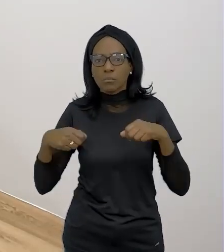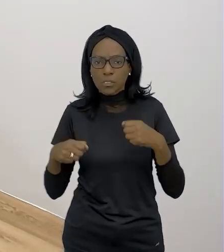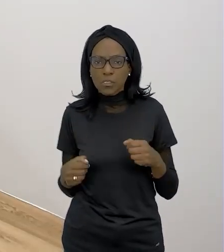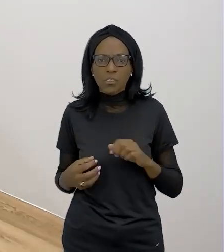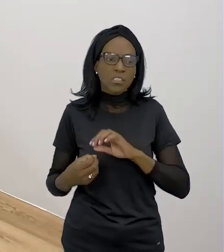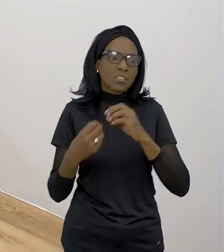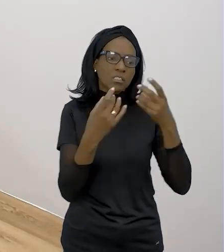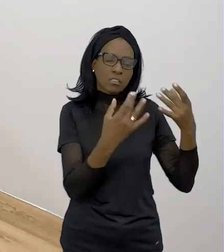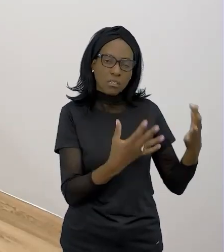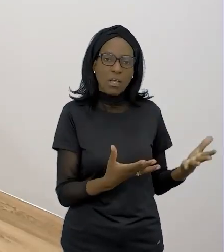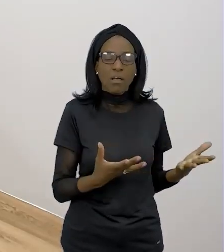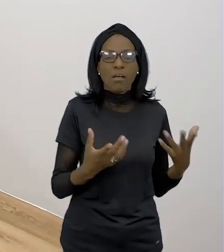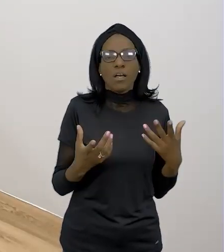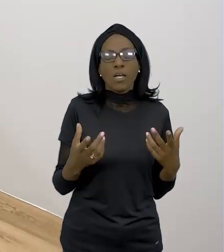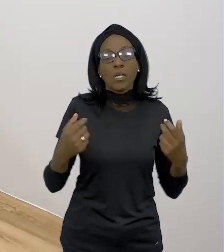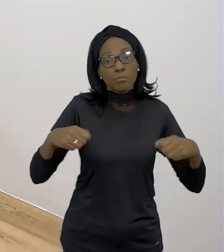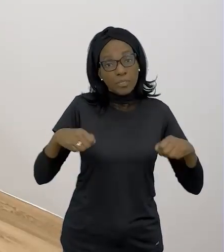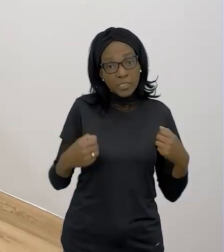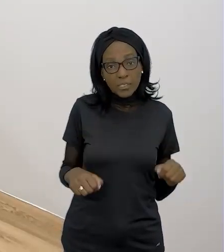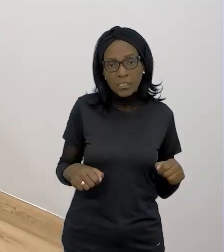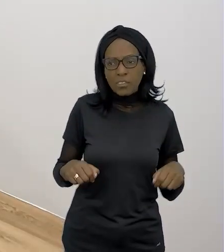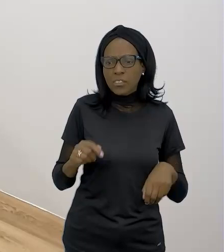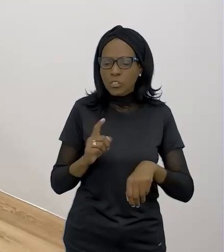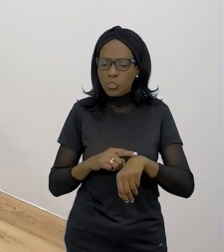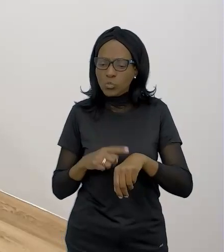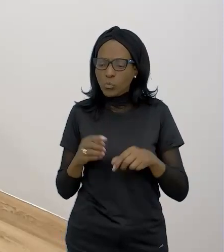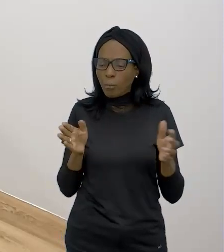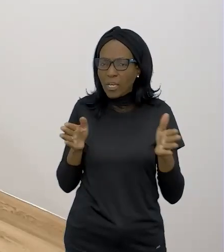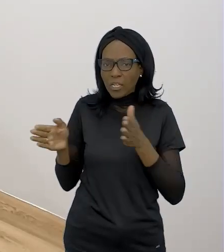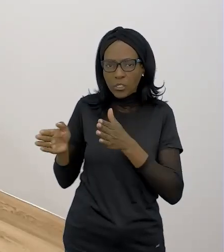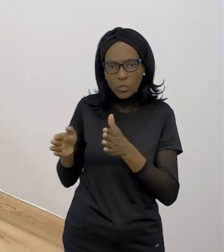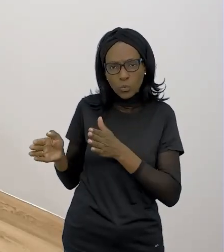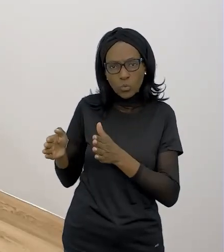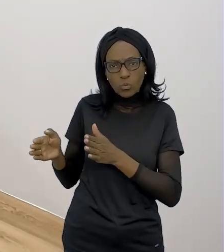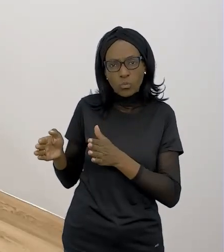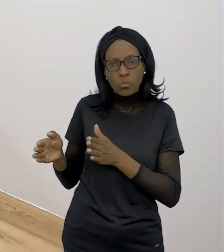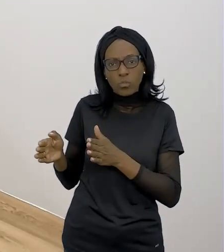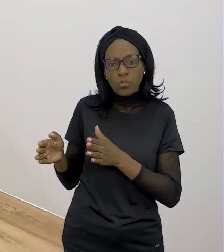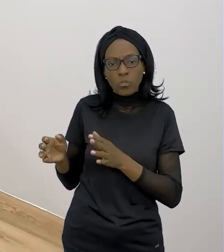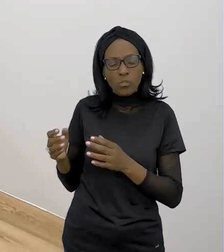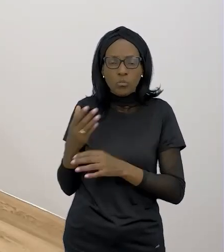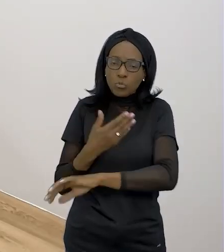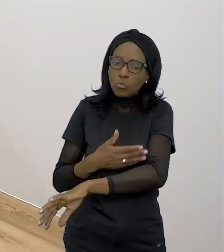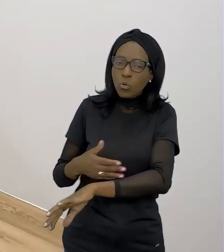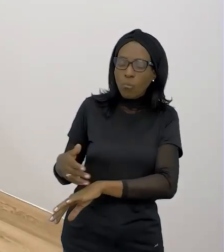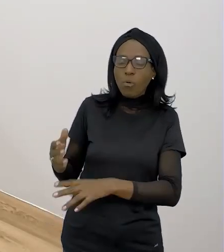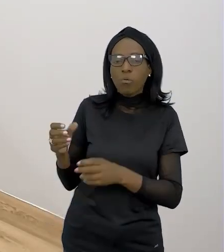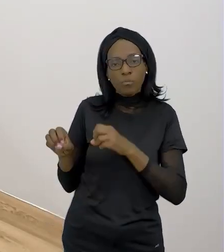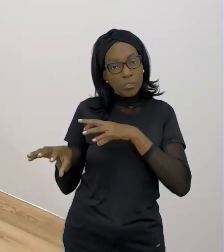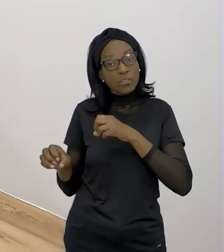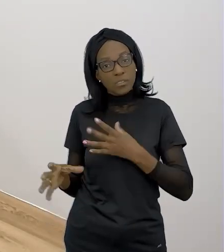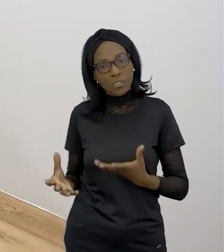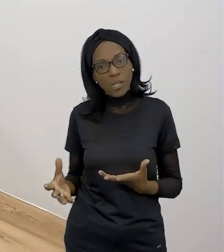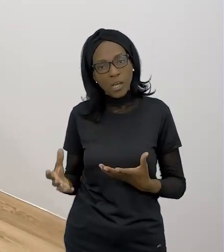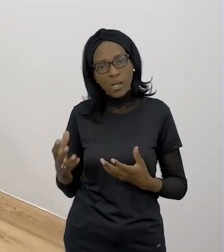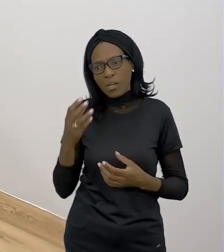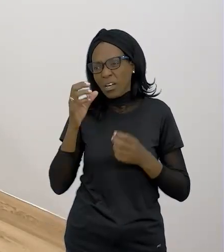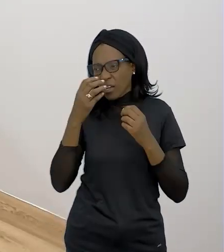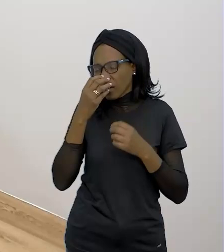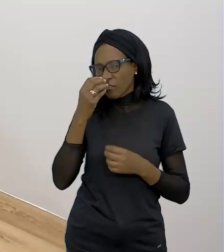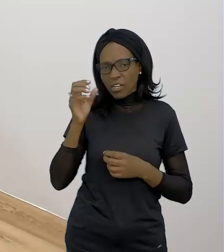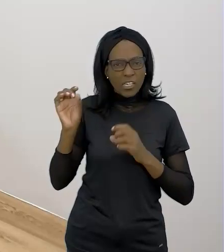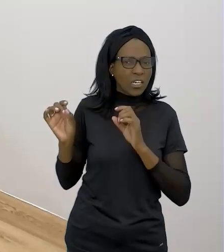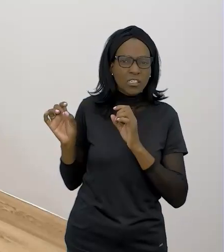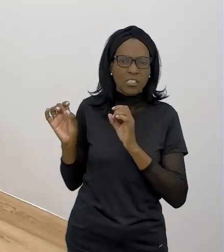expor, ela vai precisar de um momento ali do tradicional. Não é que a gente vai abrir mão totalmente